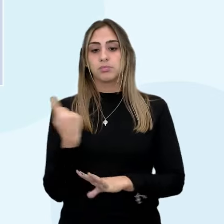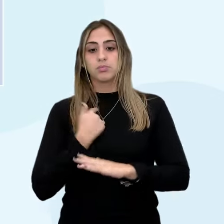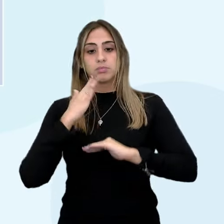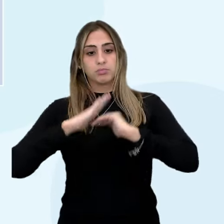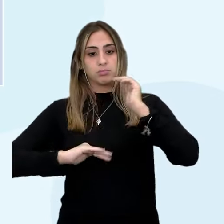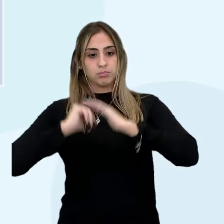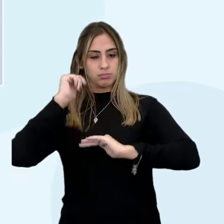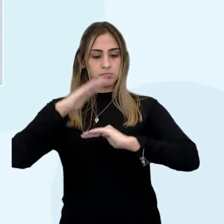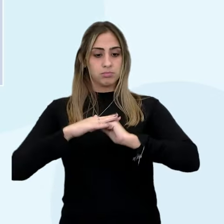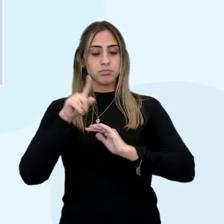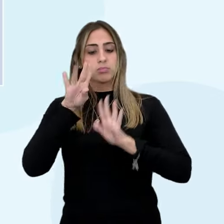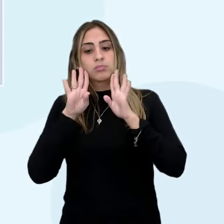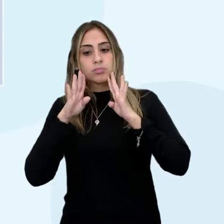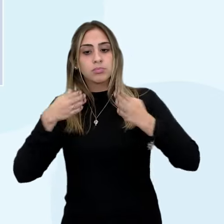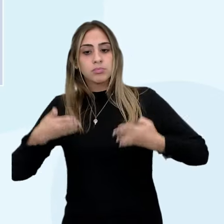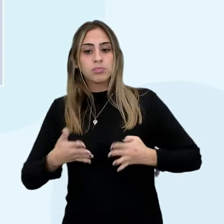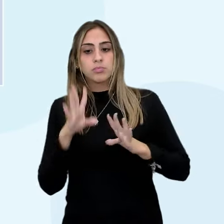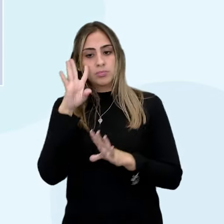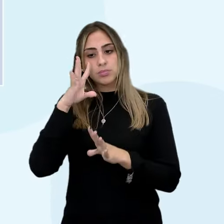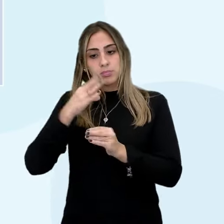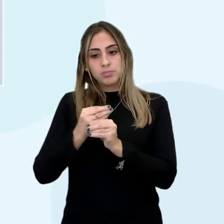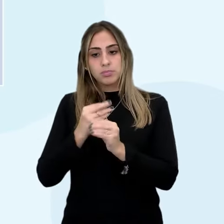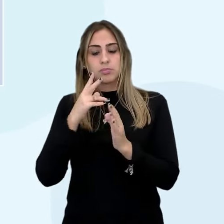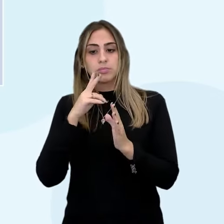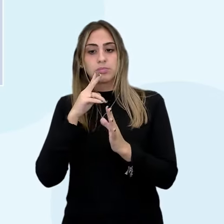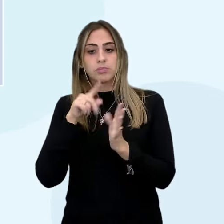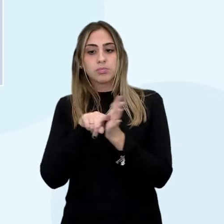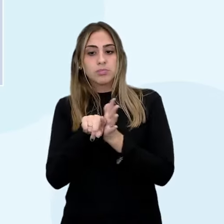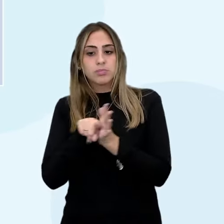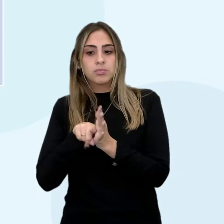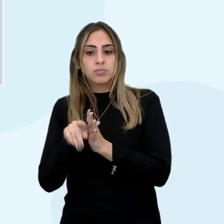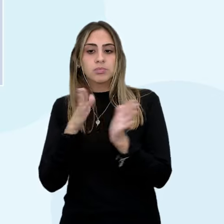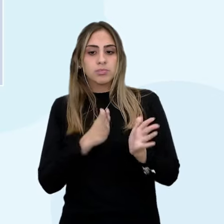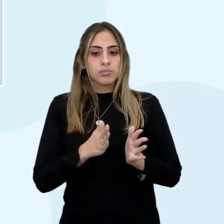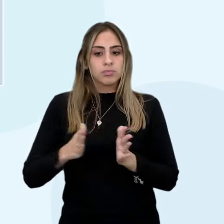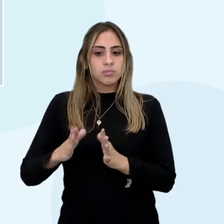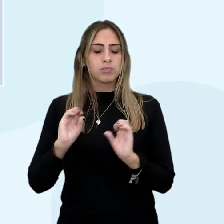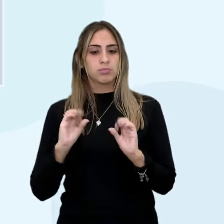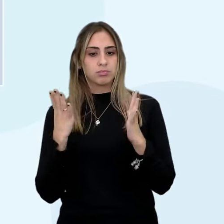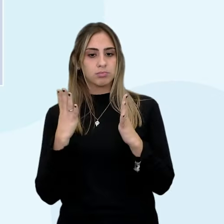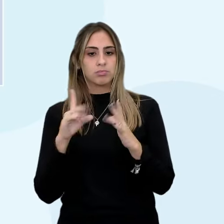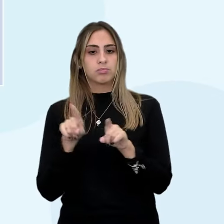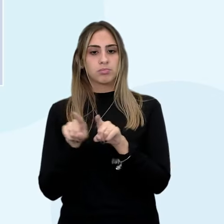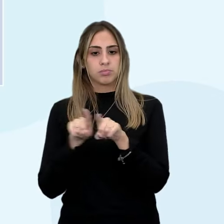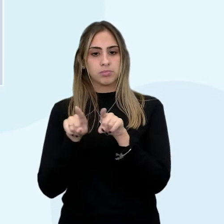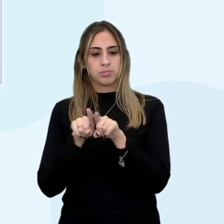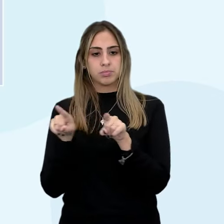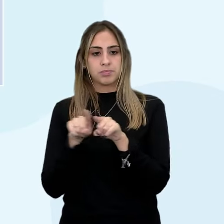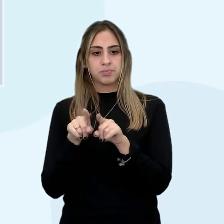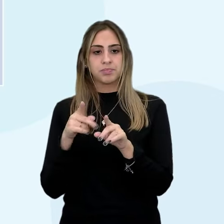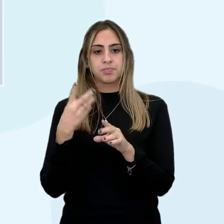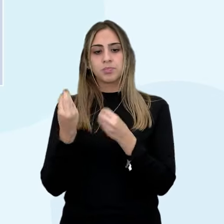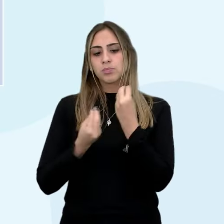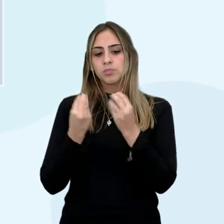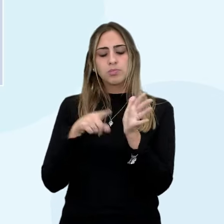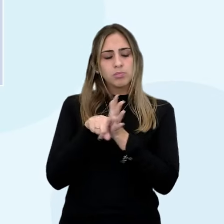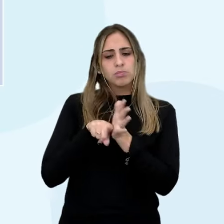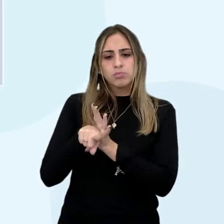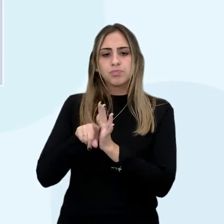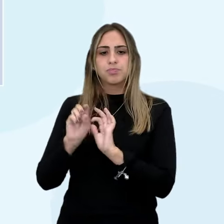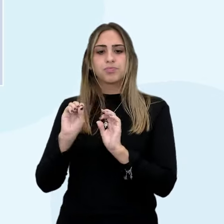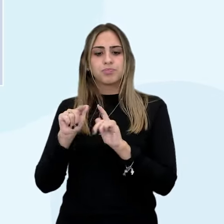habilidades estão focadas em compreender analisar o processo de produção e circulação de discursos bem como analisar